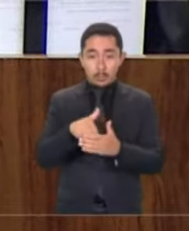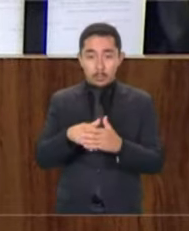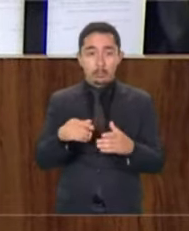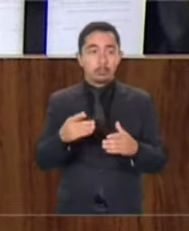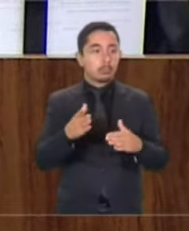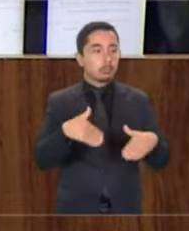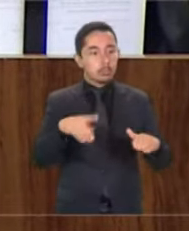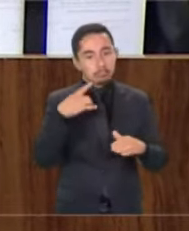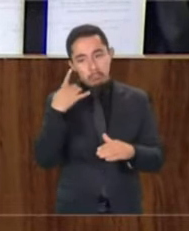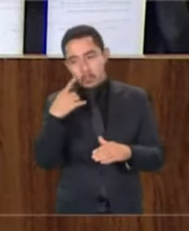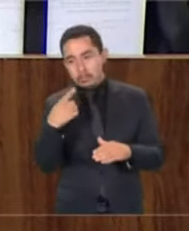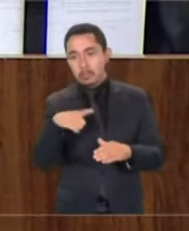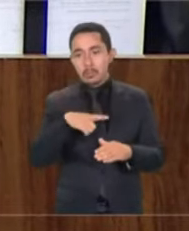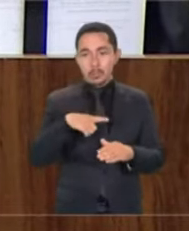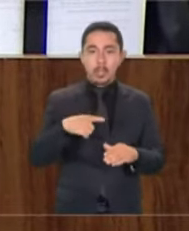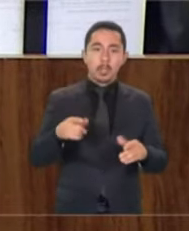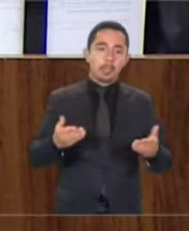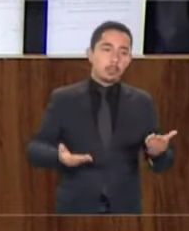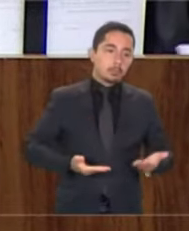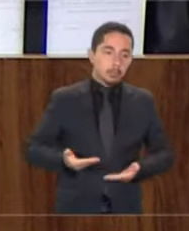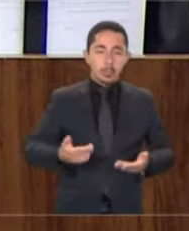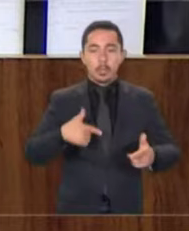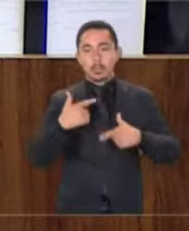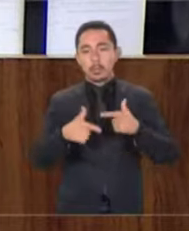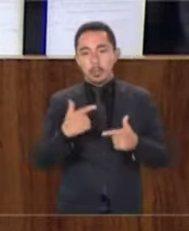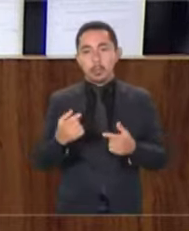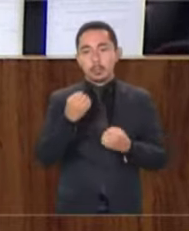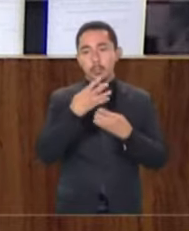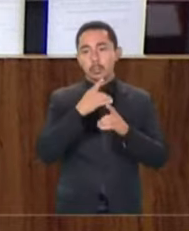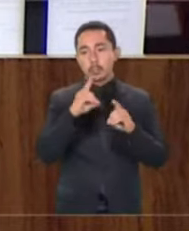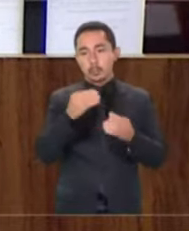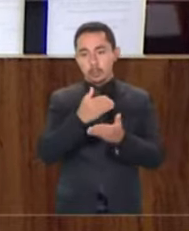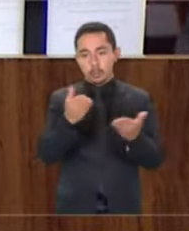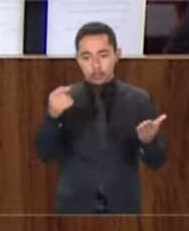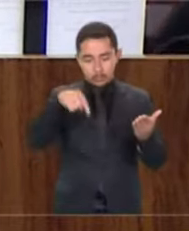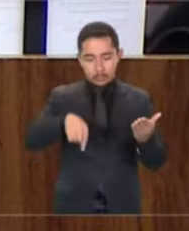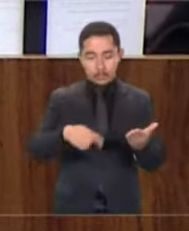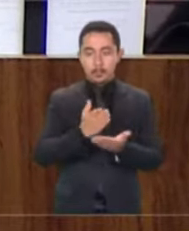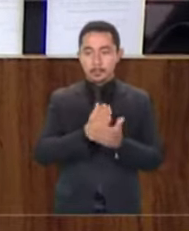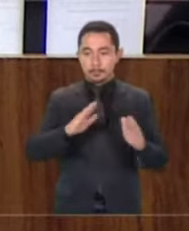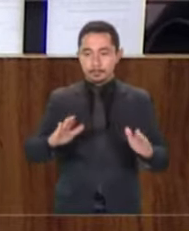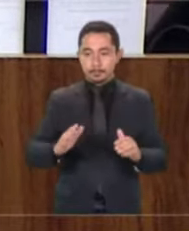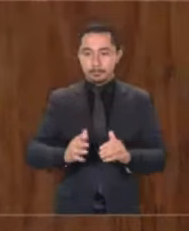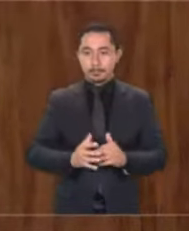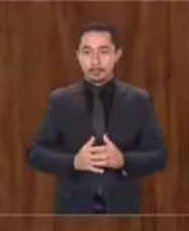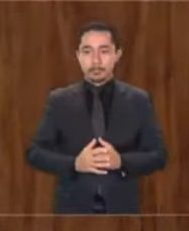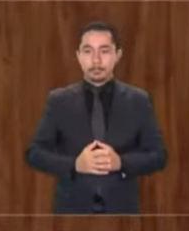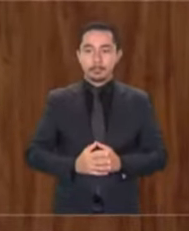advogados, servidores. Desejando um bom dia a todos, declaro encerrada a sessão.